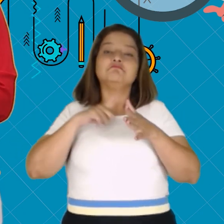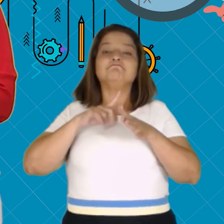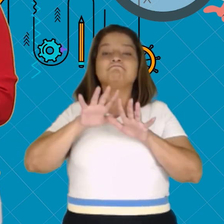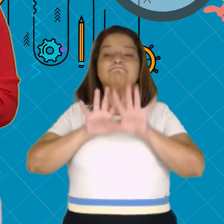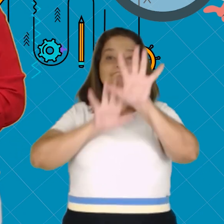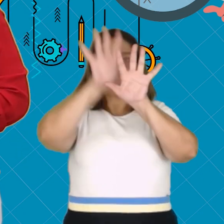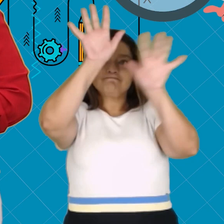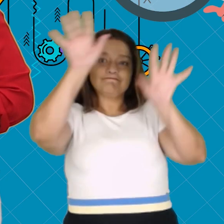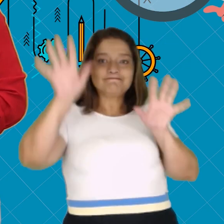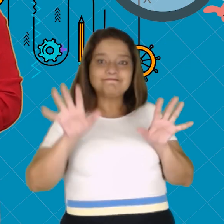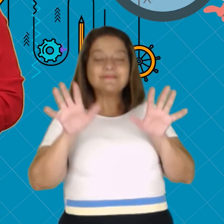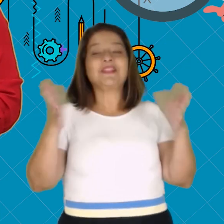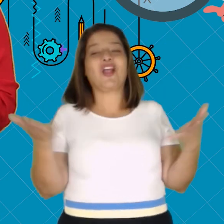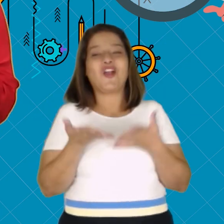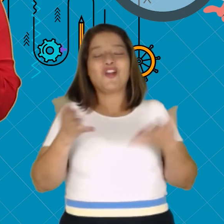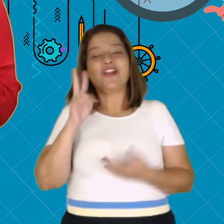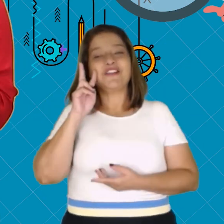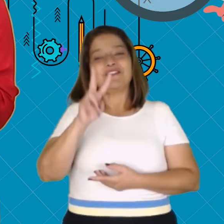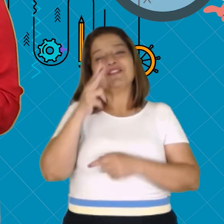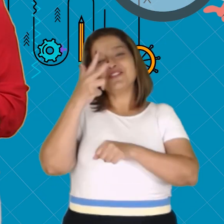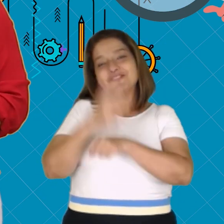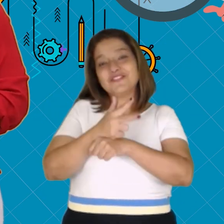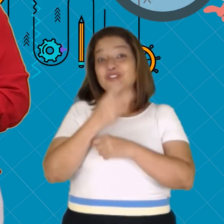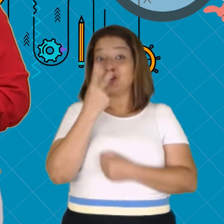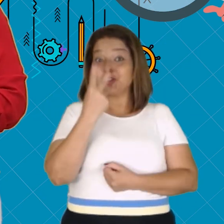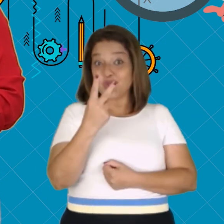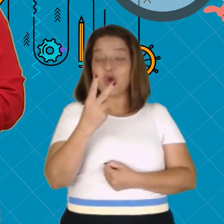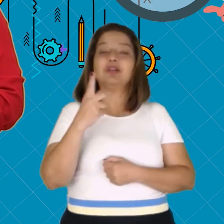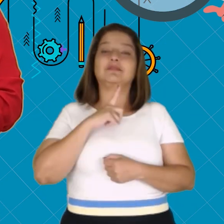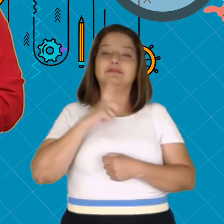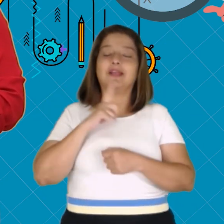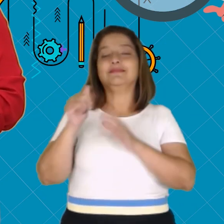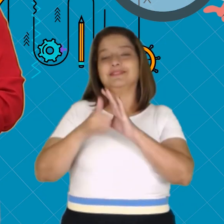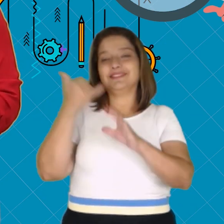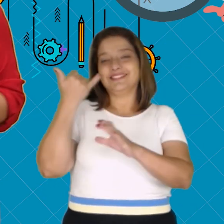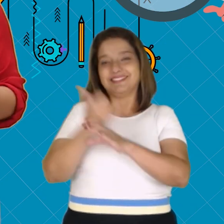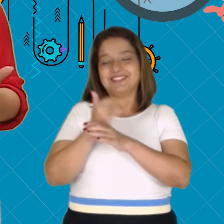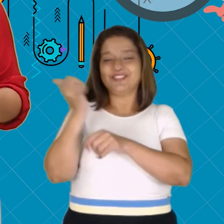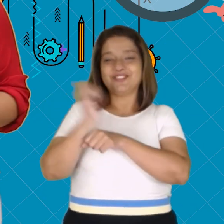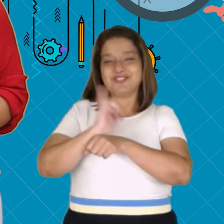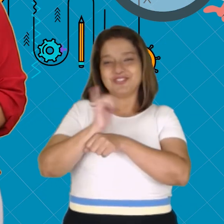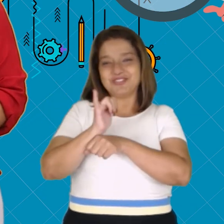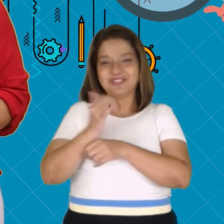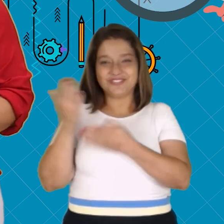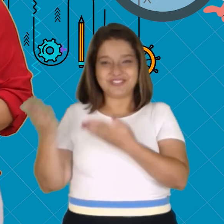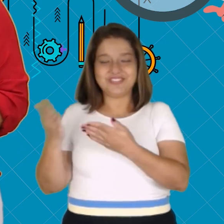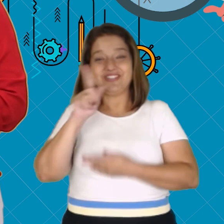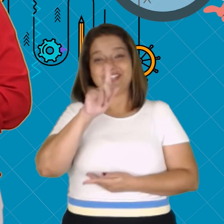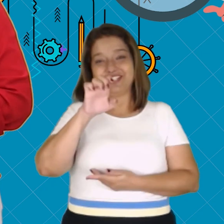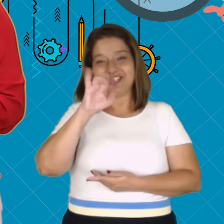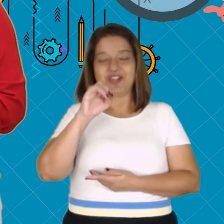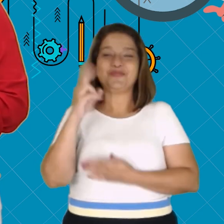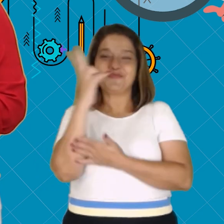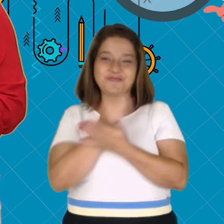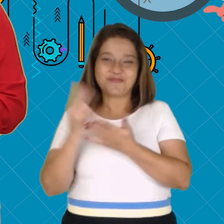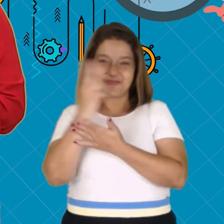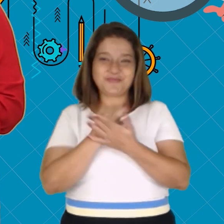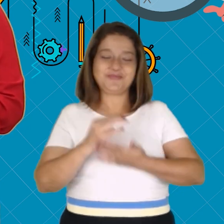e fronteiras, assistiremos juntos a 2 vídeos do canal do YouTube Geo Ilustrada.